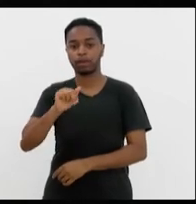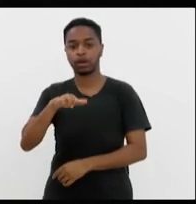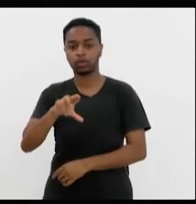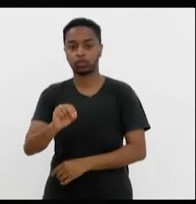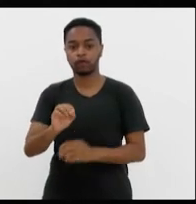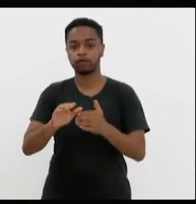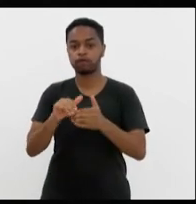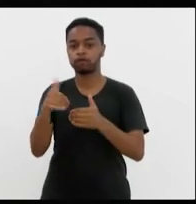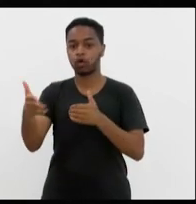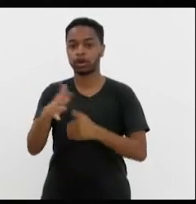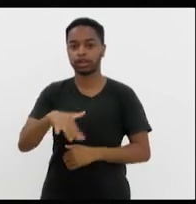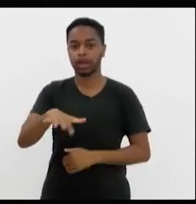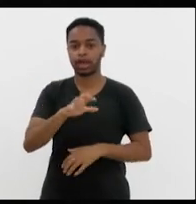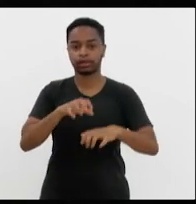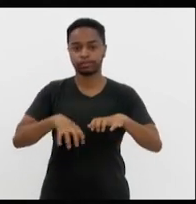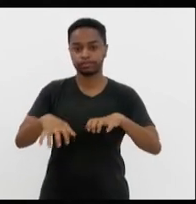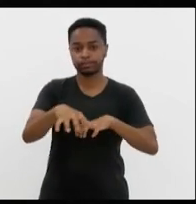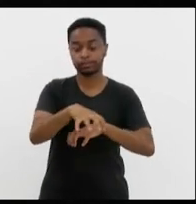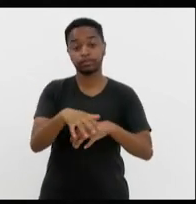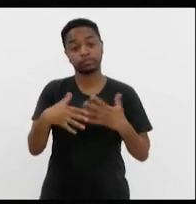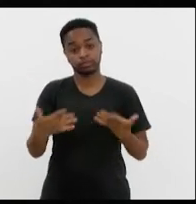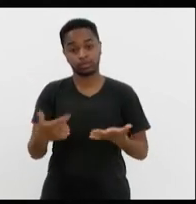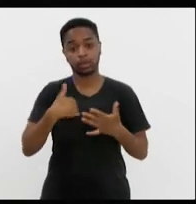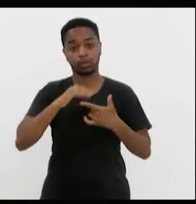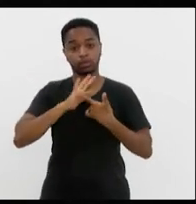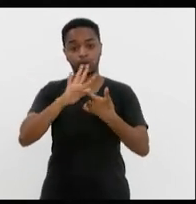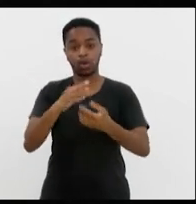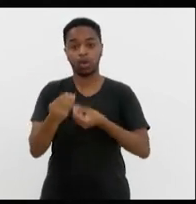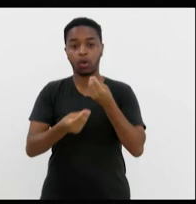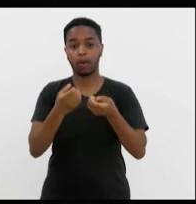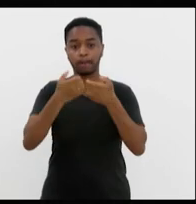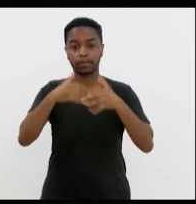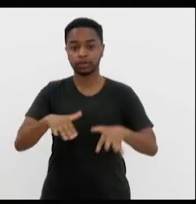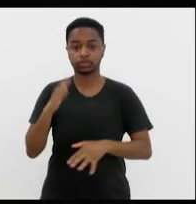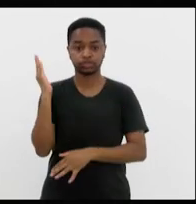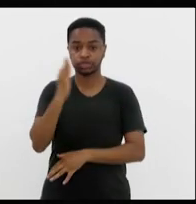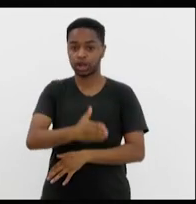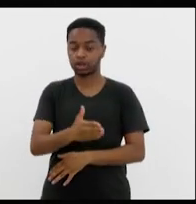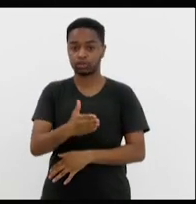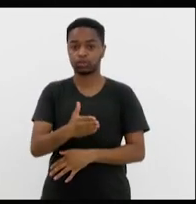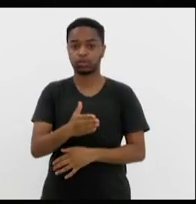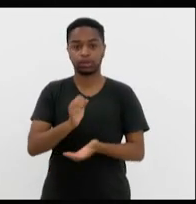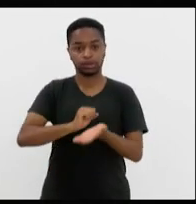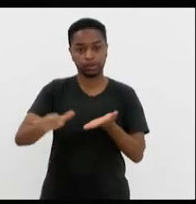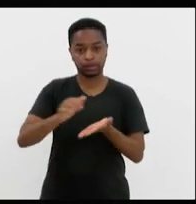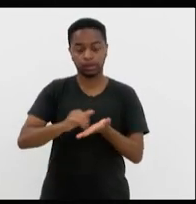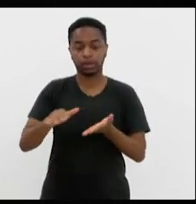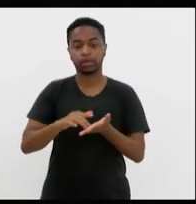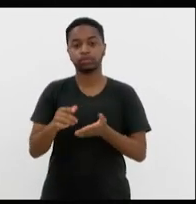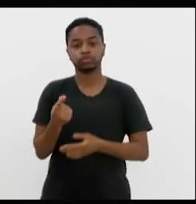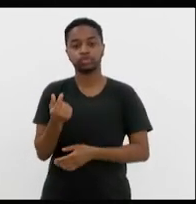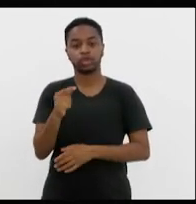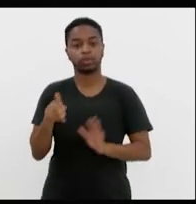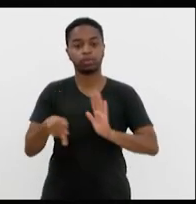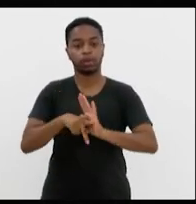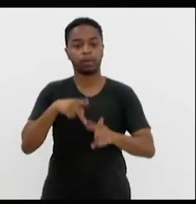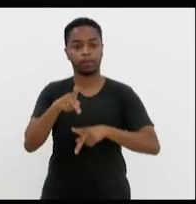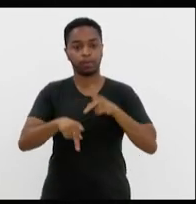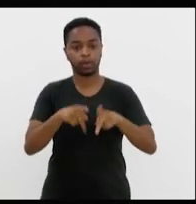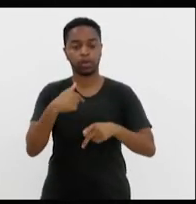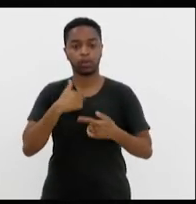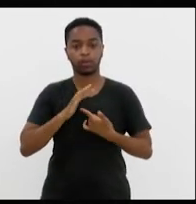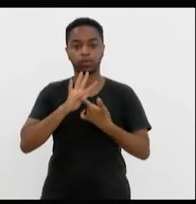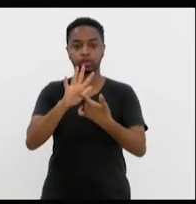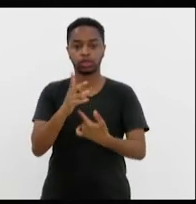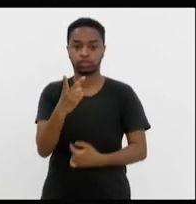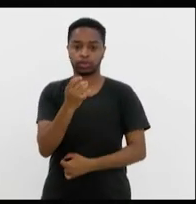metropolitana. Para ilustrar, né, o impacto direto desse aumento nas finanças da população, eu vou colocar aqui